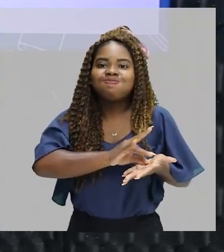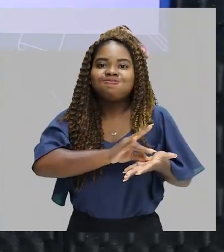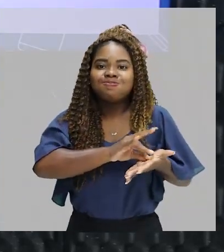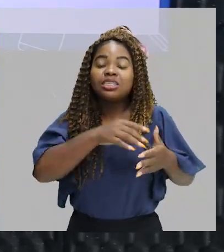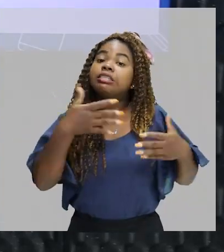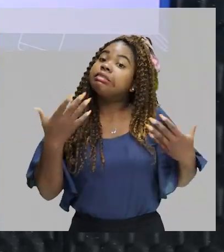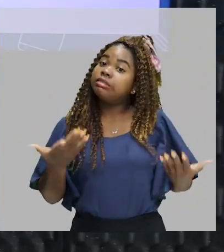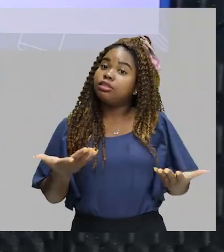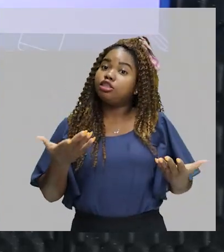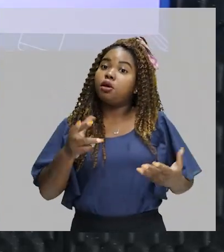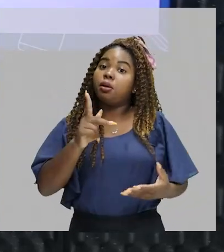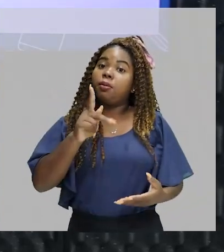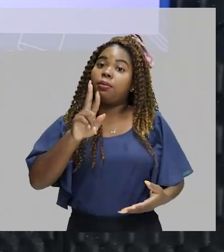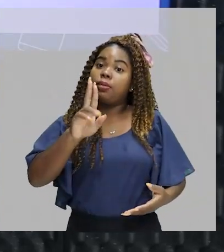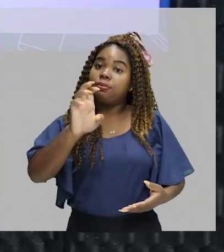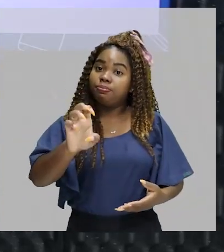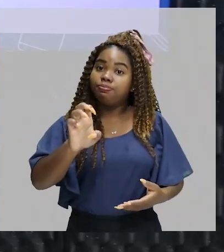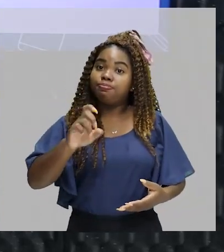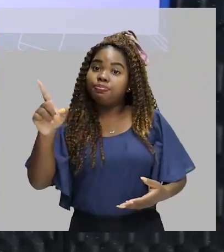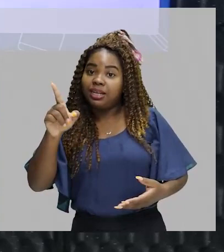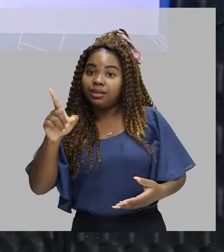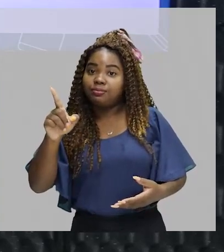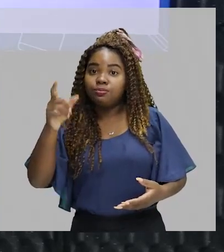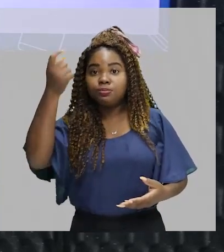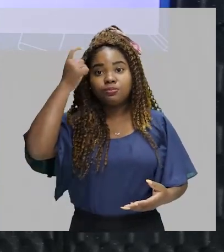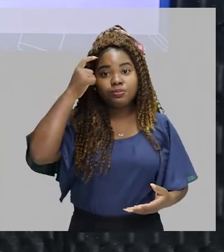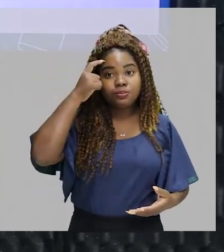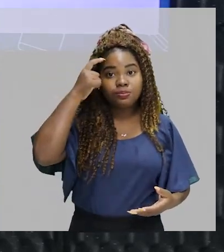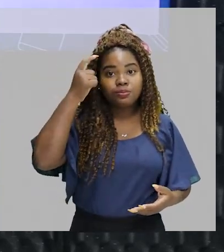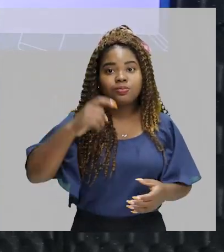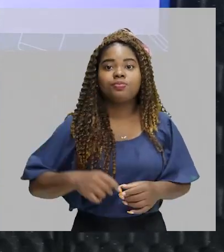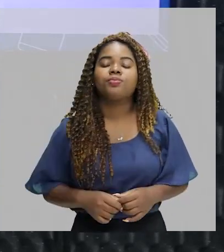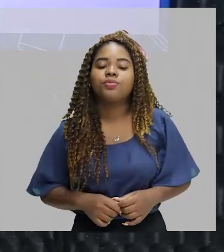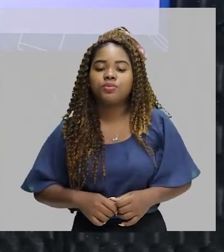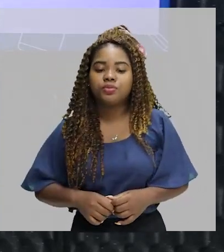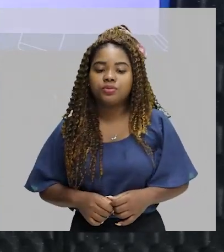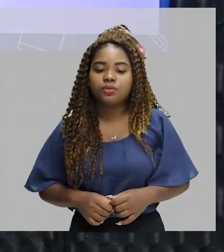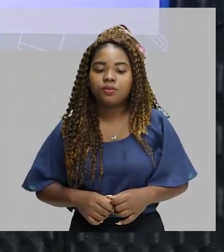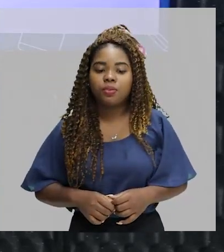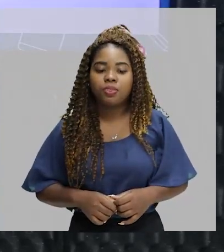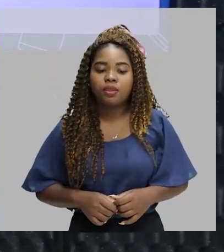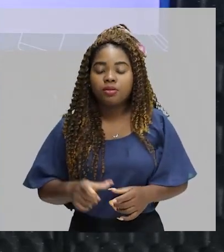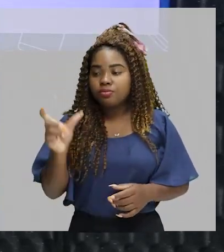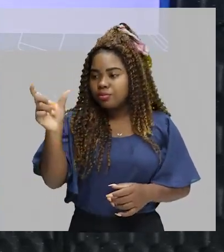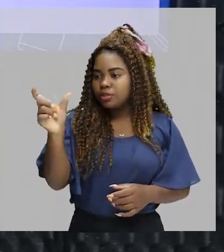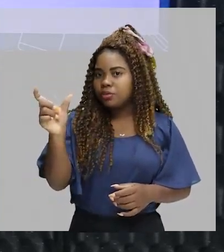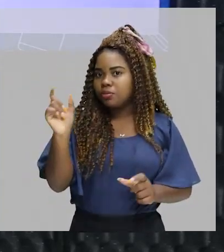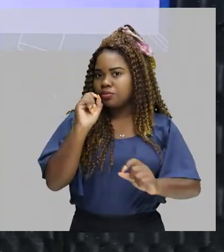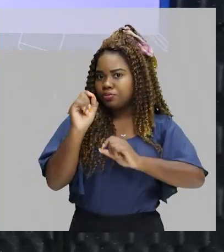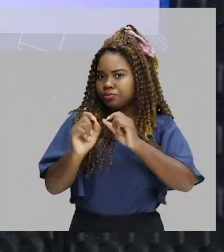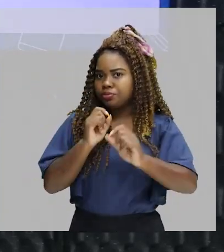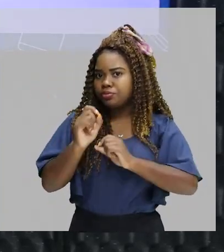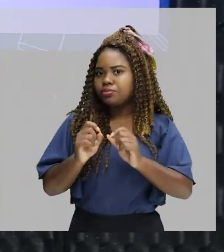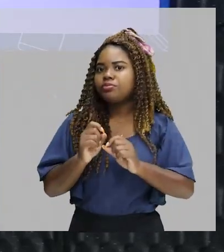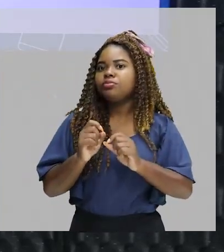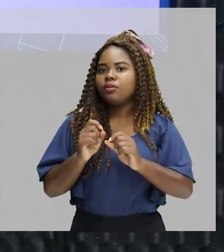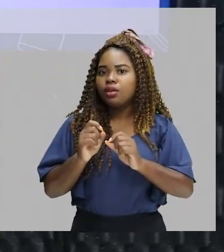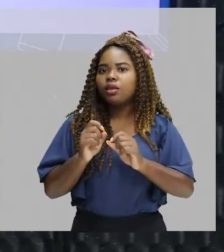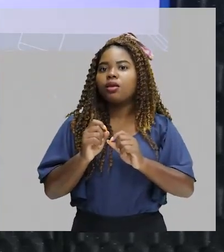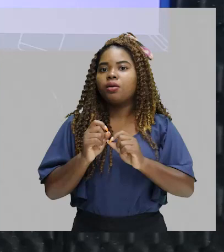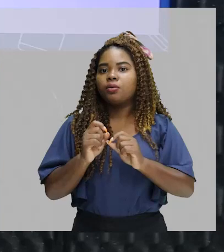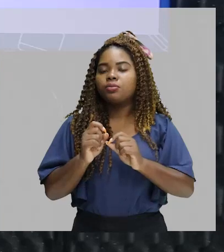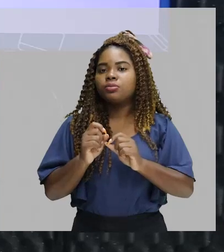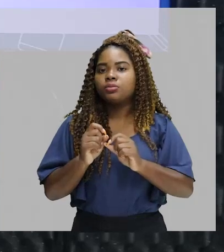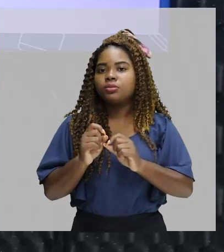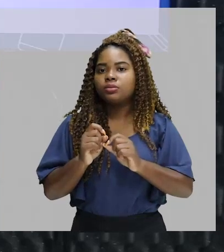uma preconcepção. O termo é usado geralmente de forma negativa. Então, quando a gente fala em preconceito, a gente fala de uma atitude